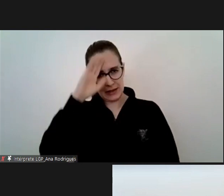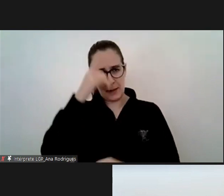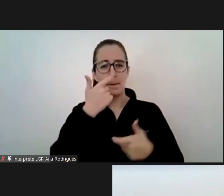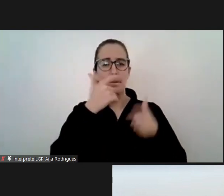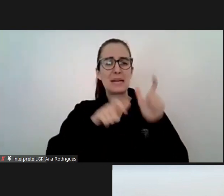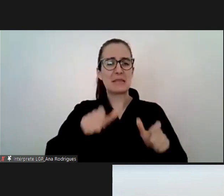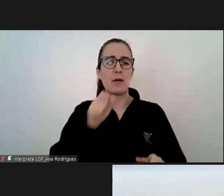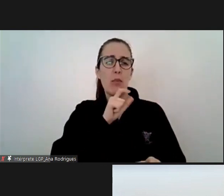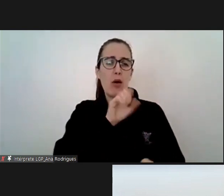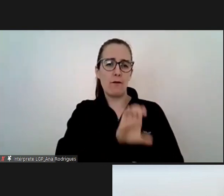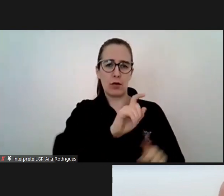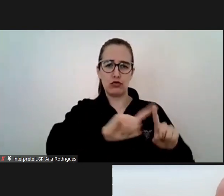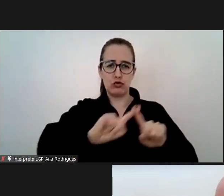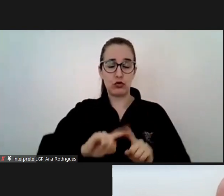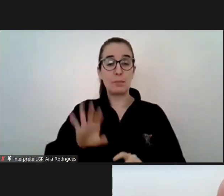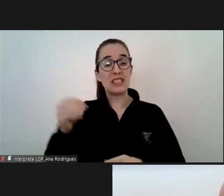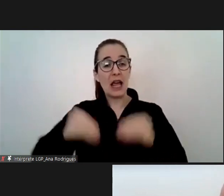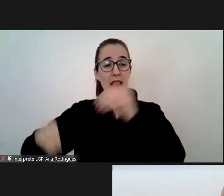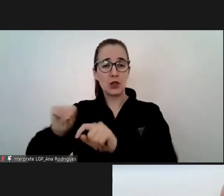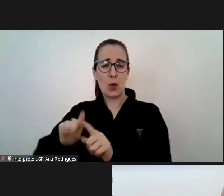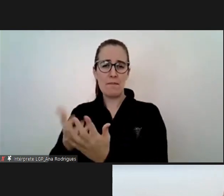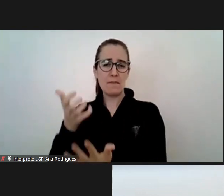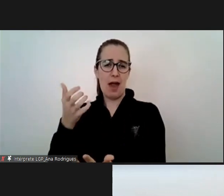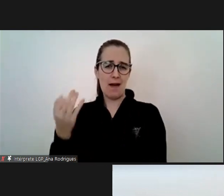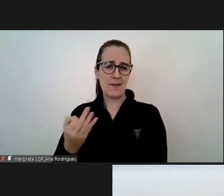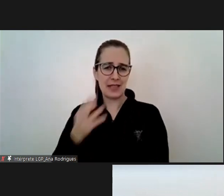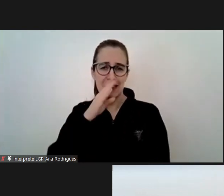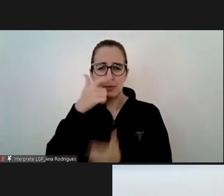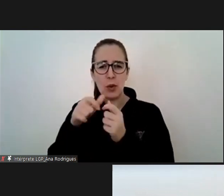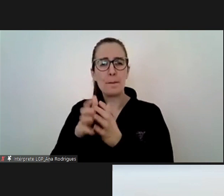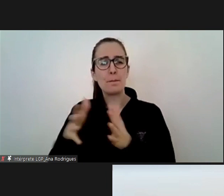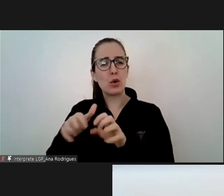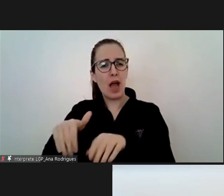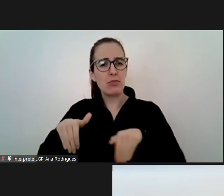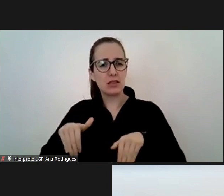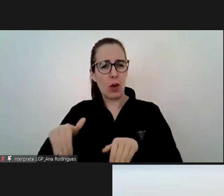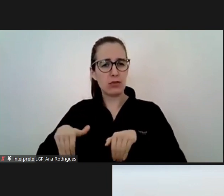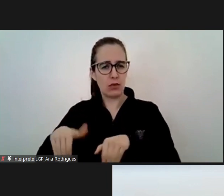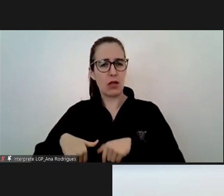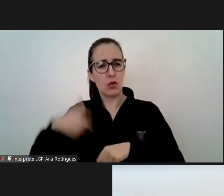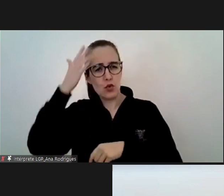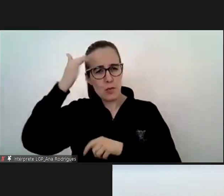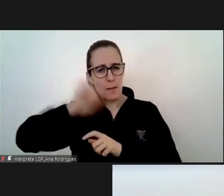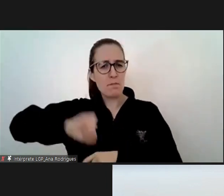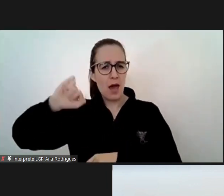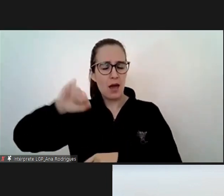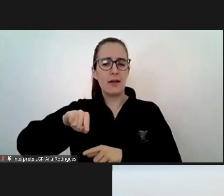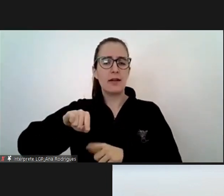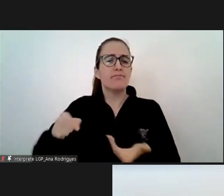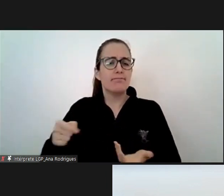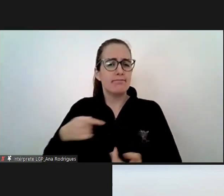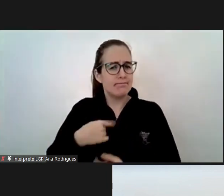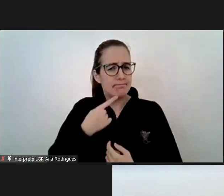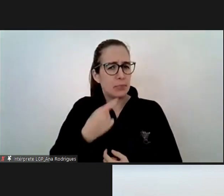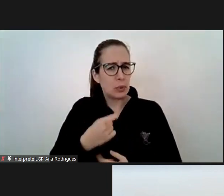há inevitavelmente uma relação entre ambos. Eu gostaria de perguntar ao Nuno Garopa, precisamente, se é possível,